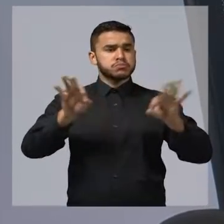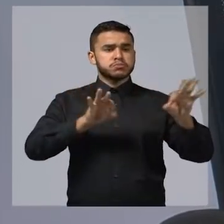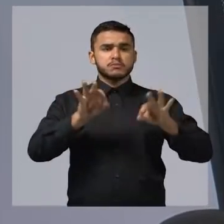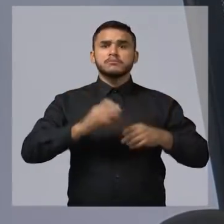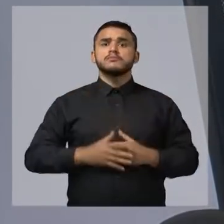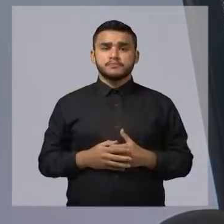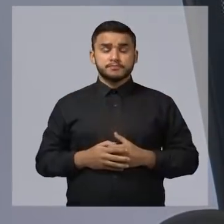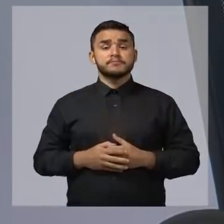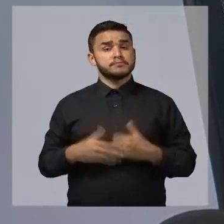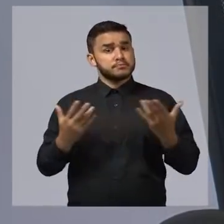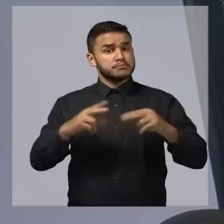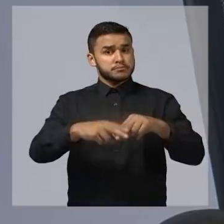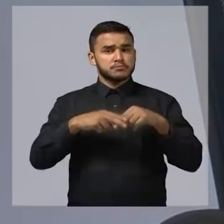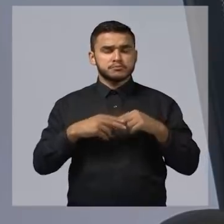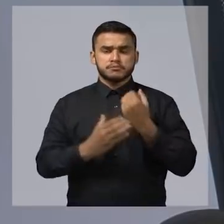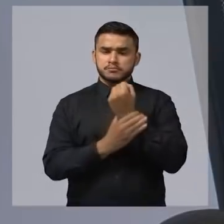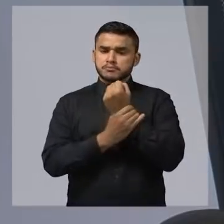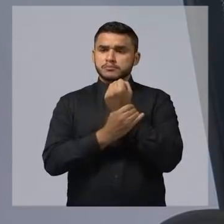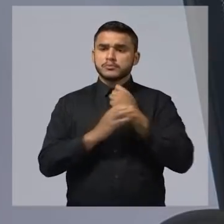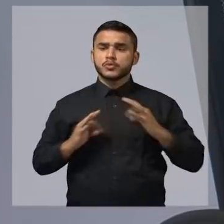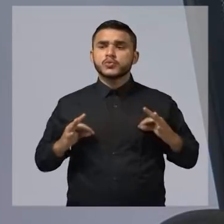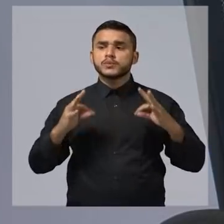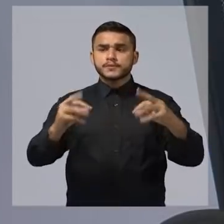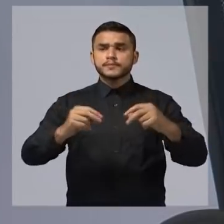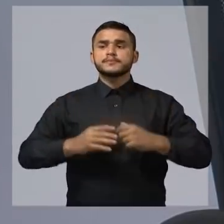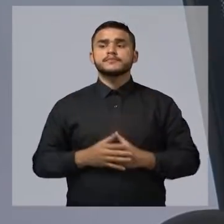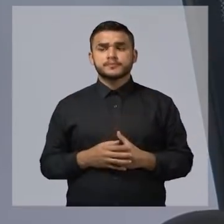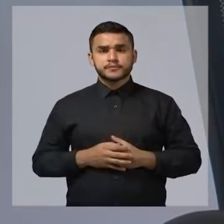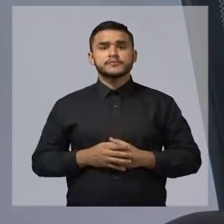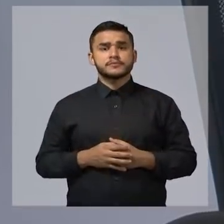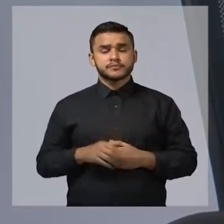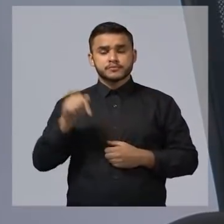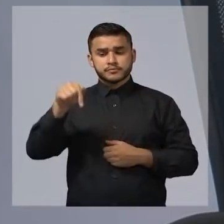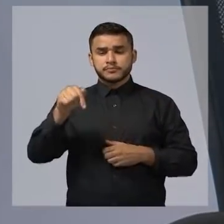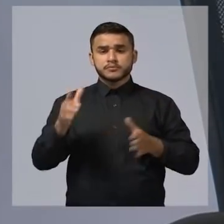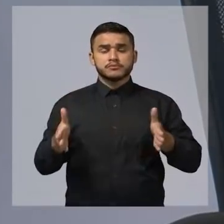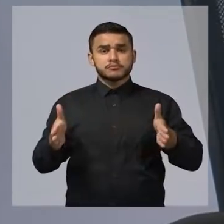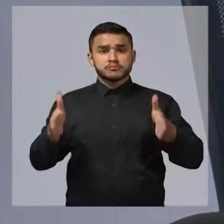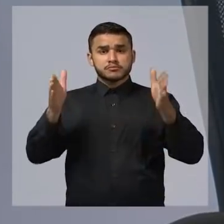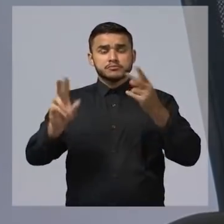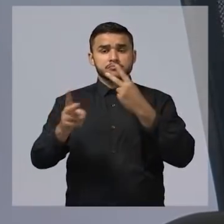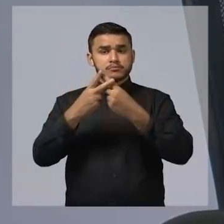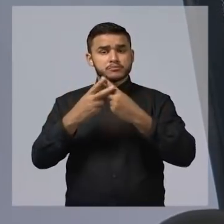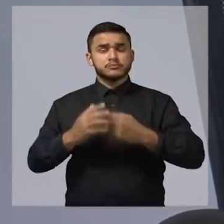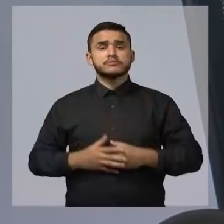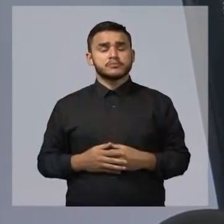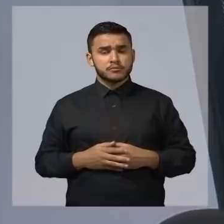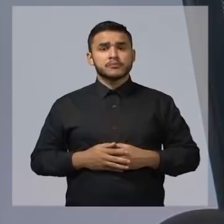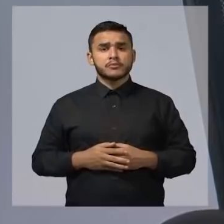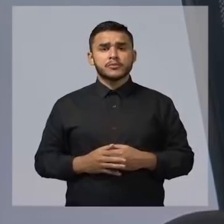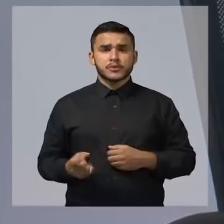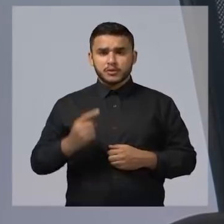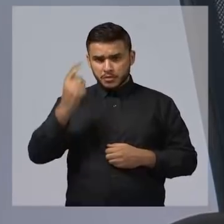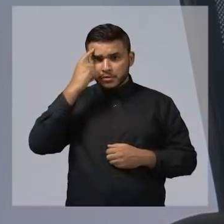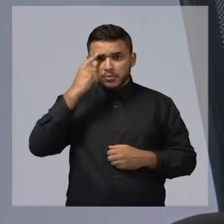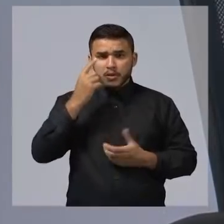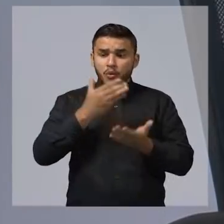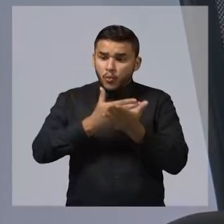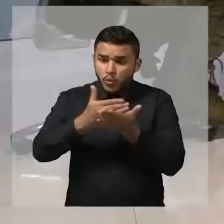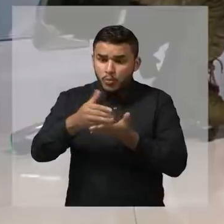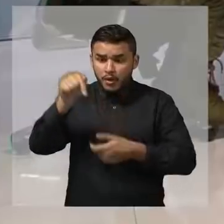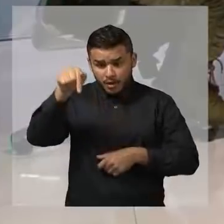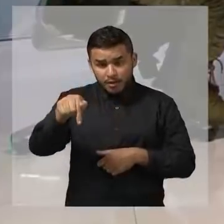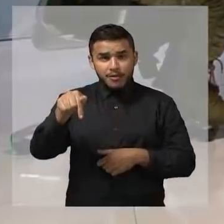gente oferece segurança a todos, dentro do sistema penitenciário, e crime a gente começa combatendo dentro das unidades